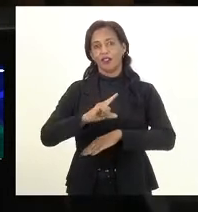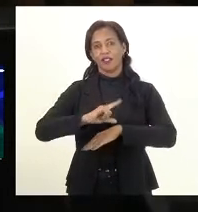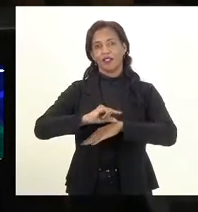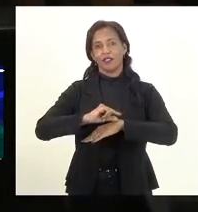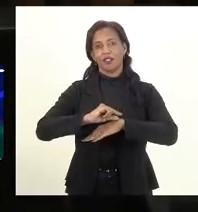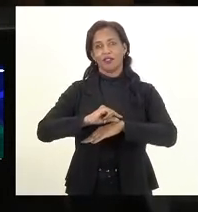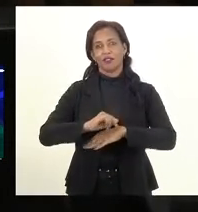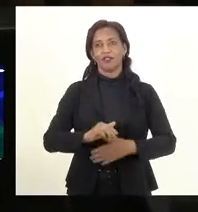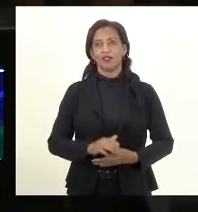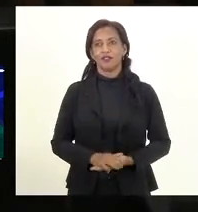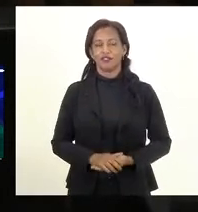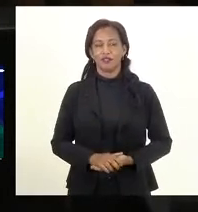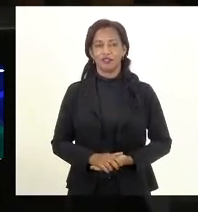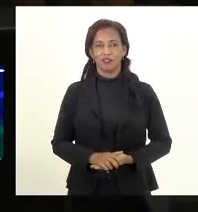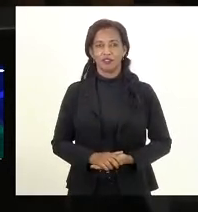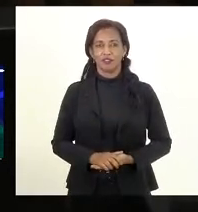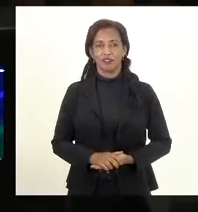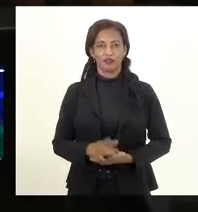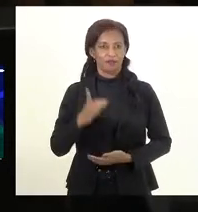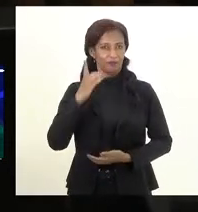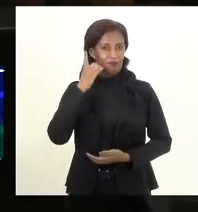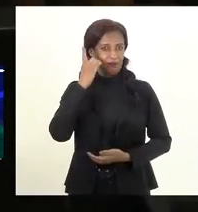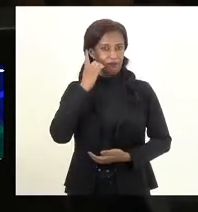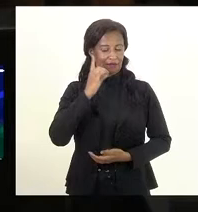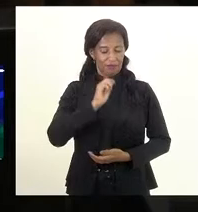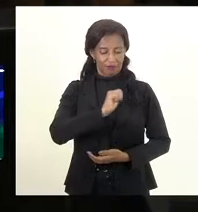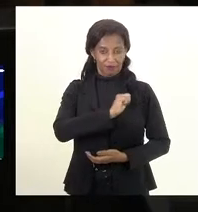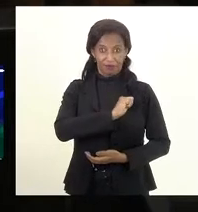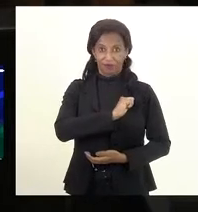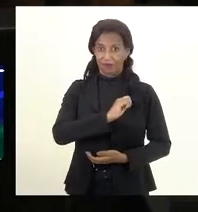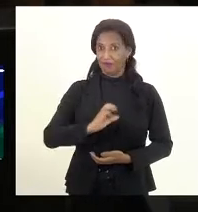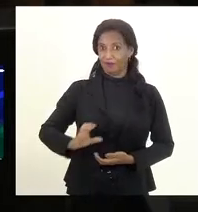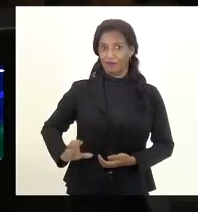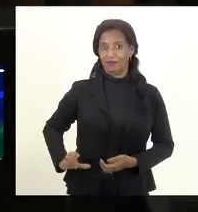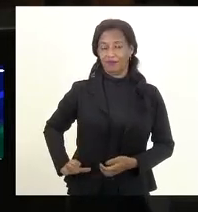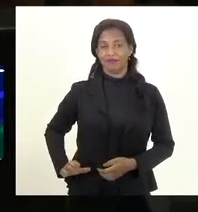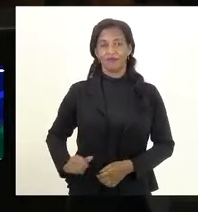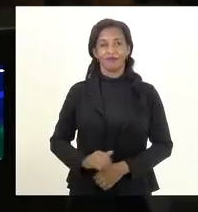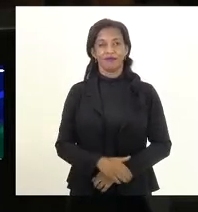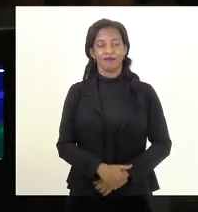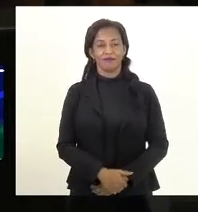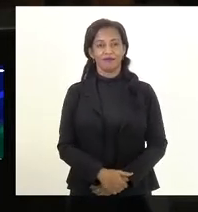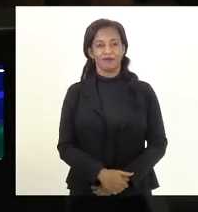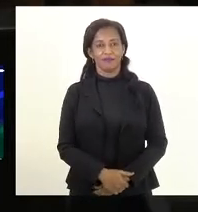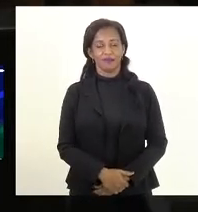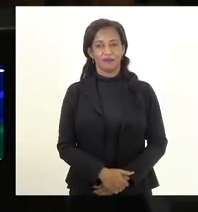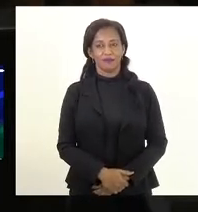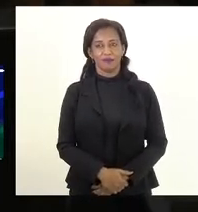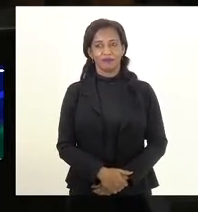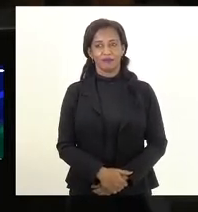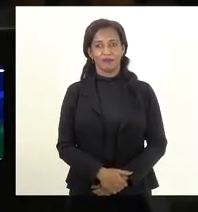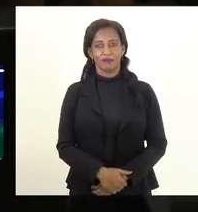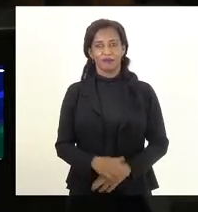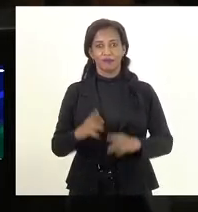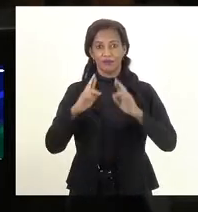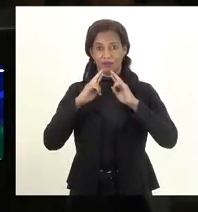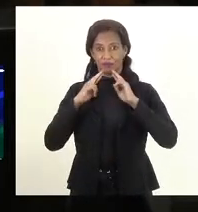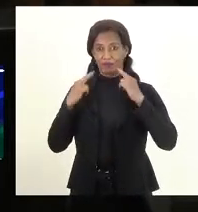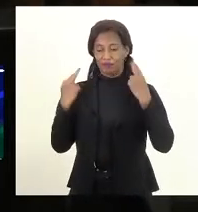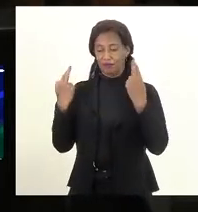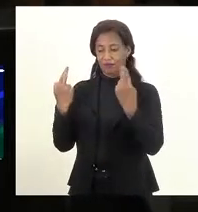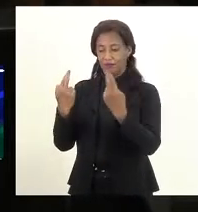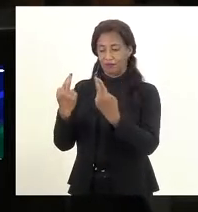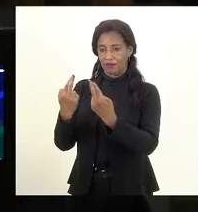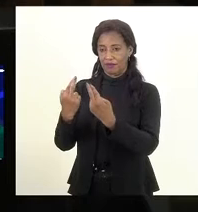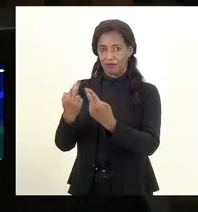manhã Deputado André Ceciliano e se reuniu